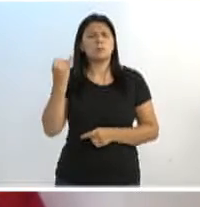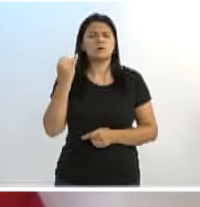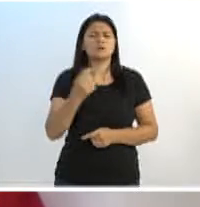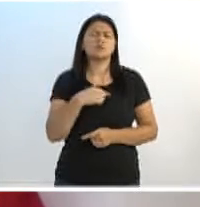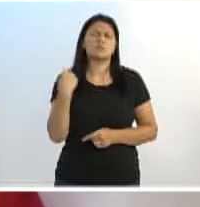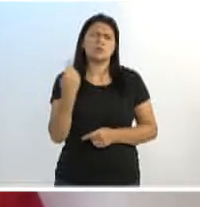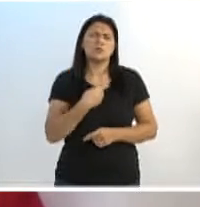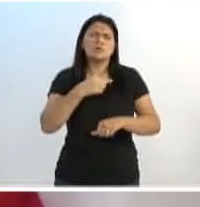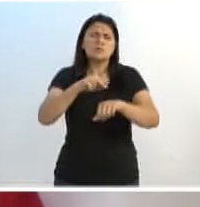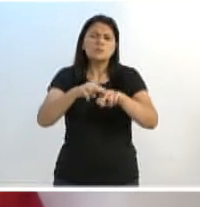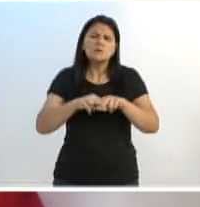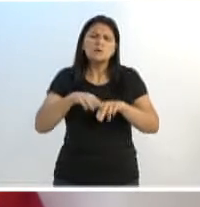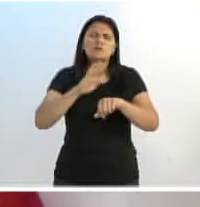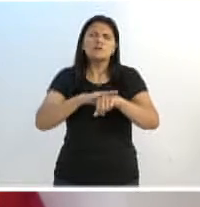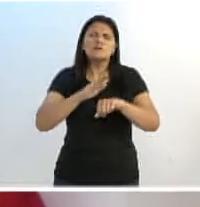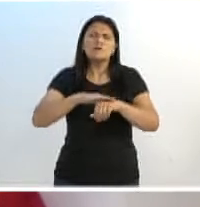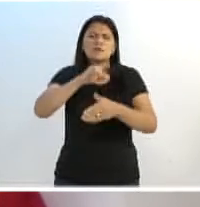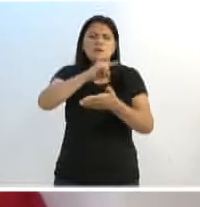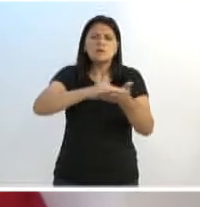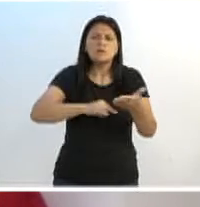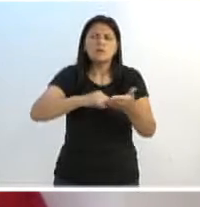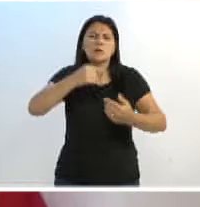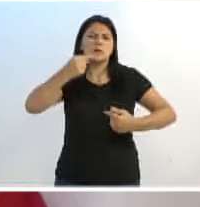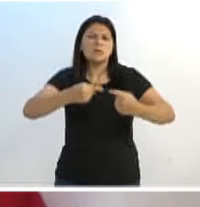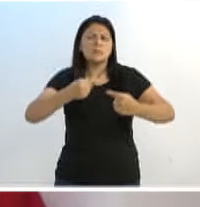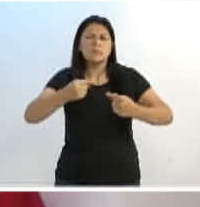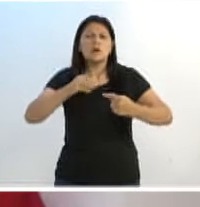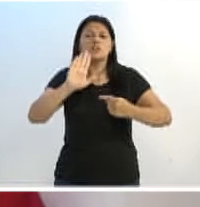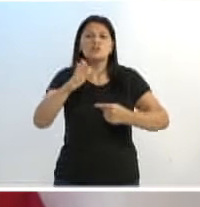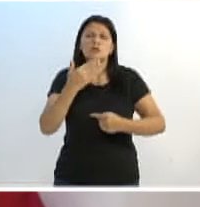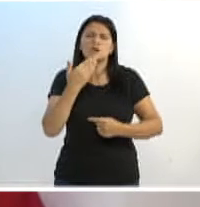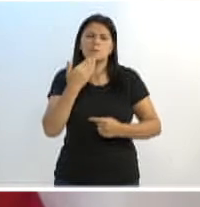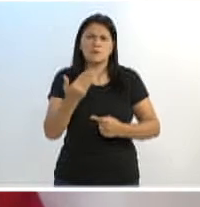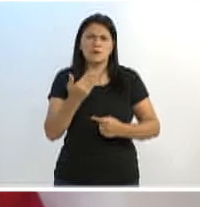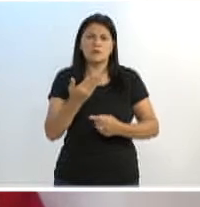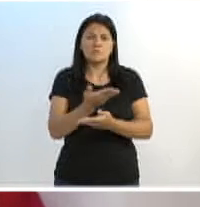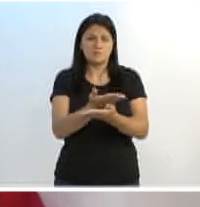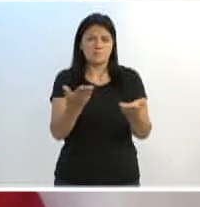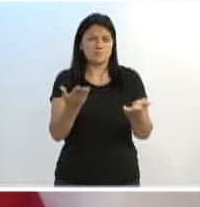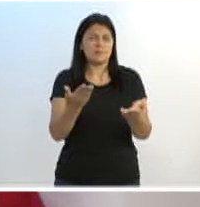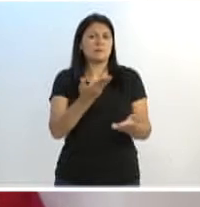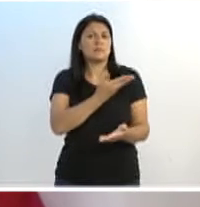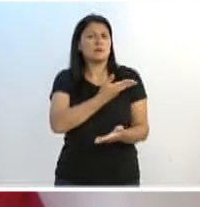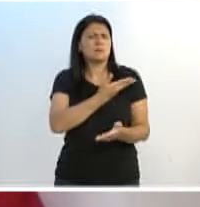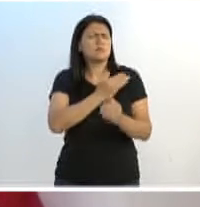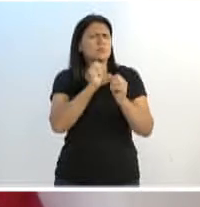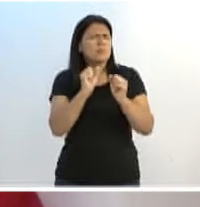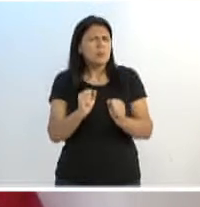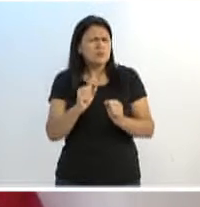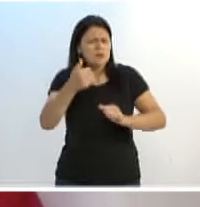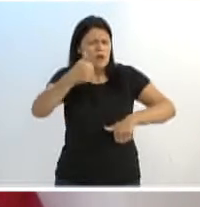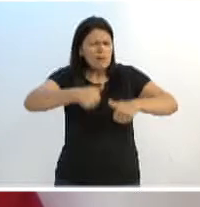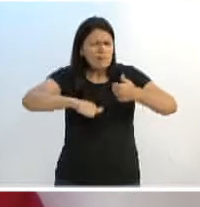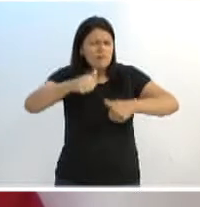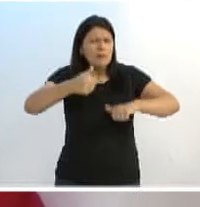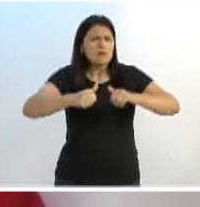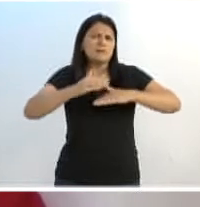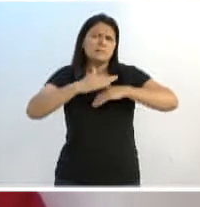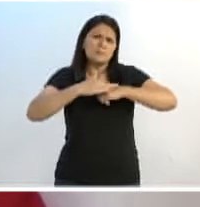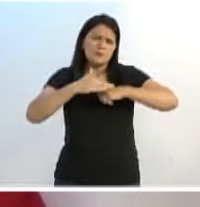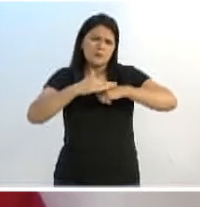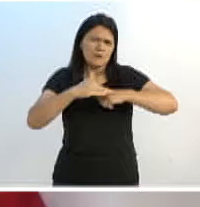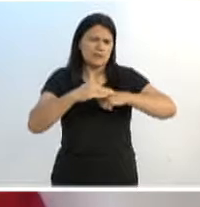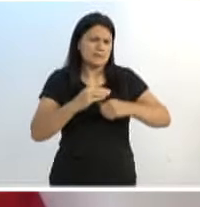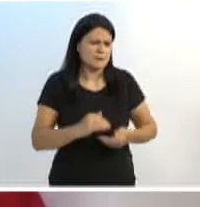os encaminhamentos, a gente entrou com essa discussão, e eu já peço desde já, né, que os colegas possam analisar essa questão com bastante carinho.